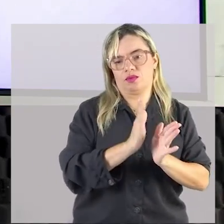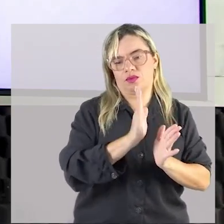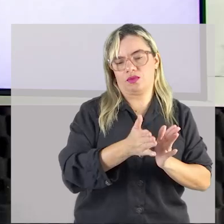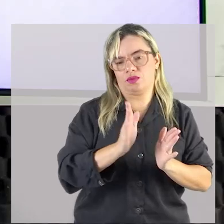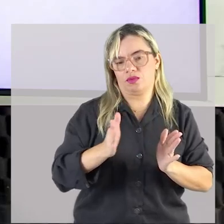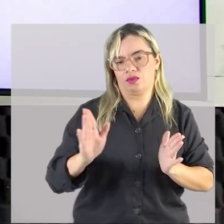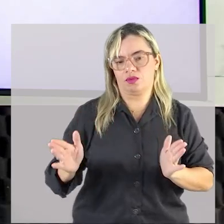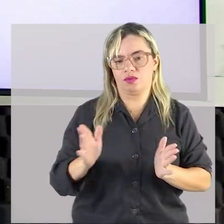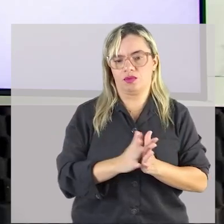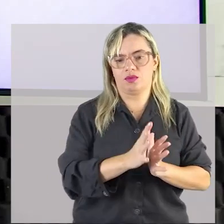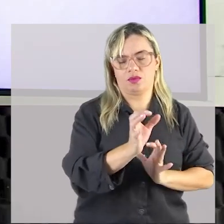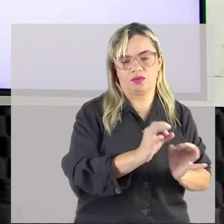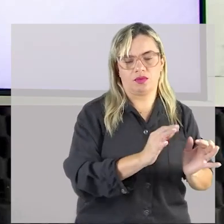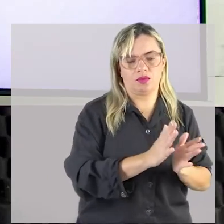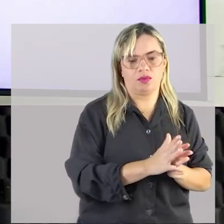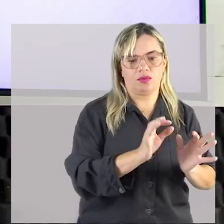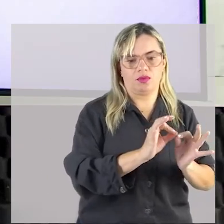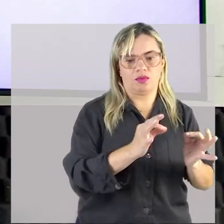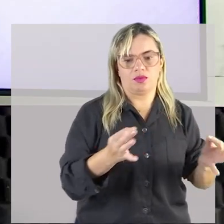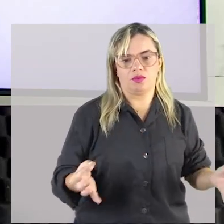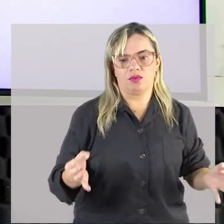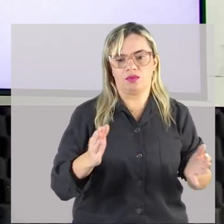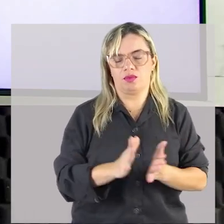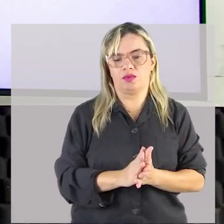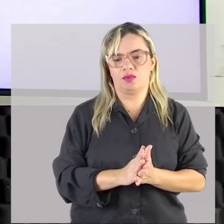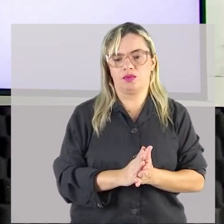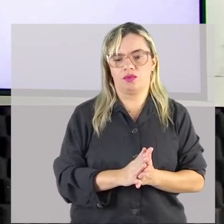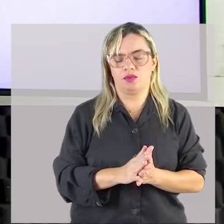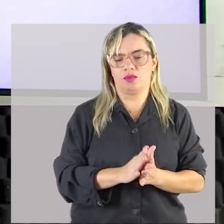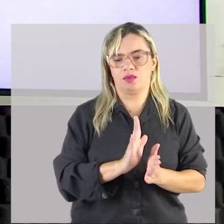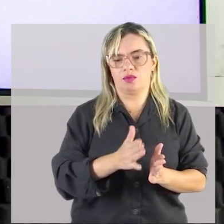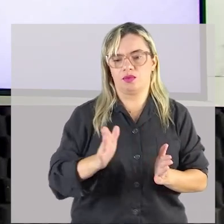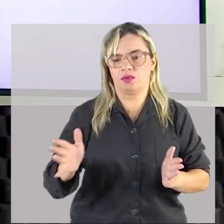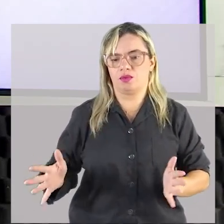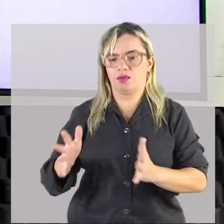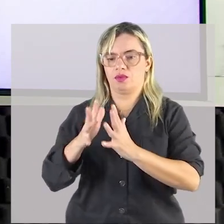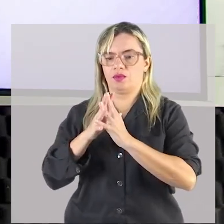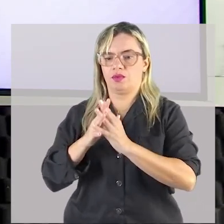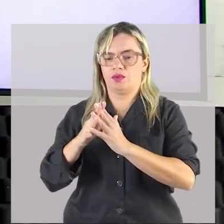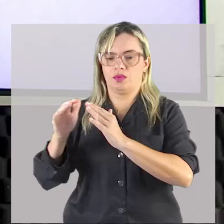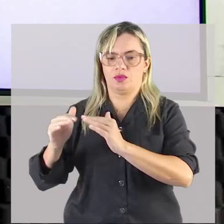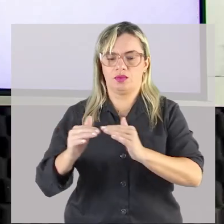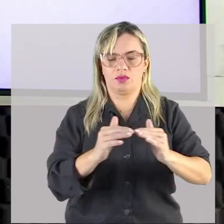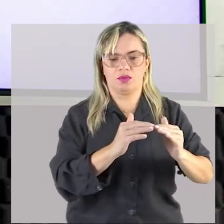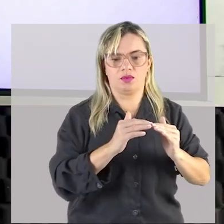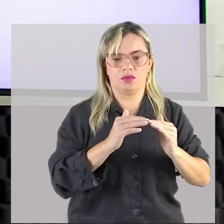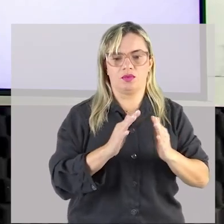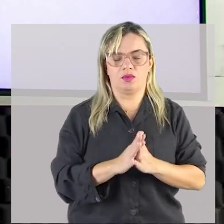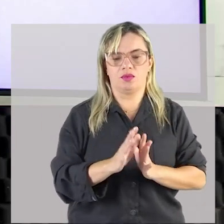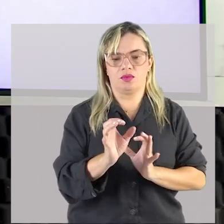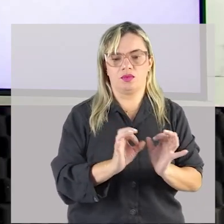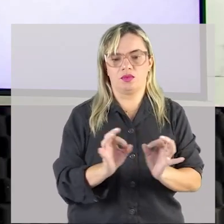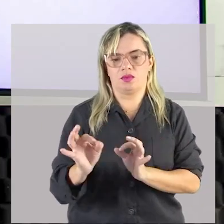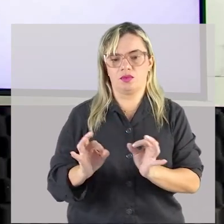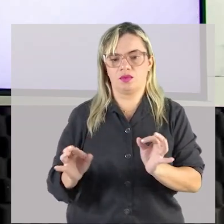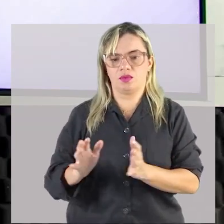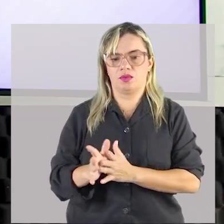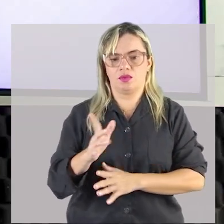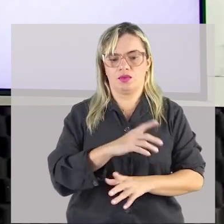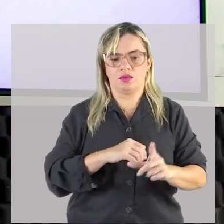sequência, ordenados no nível mais simples para o nível mais complexo, respectivamente, são os seguintes.